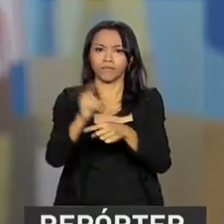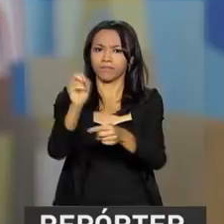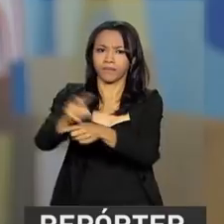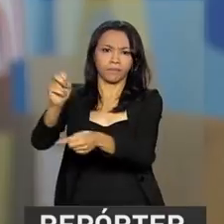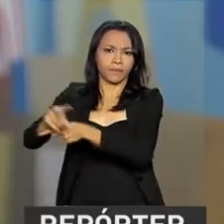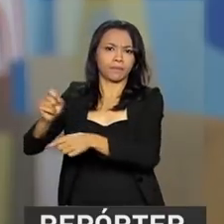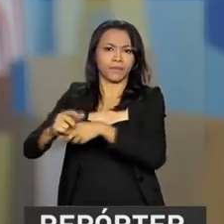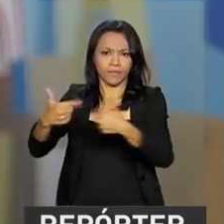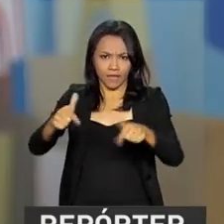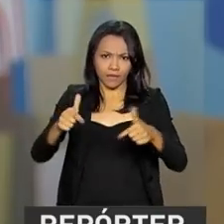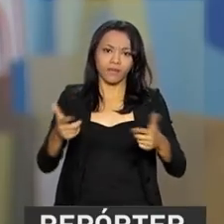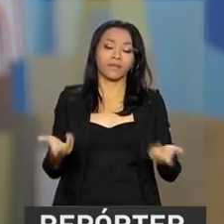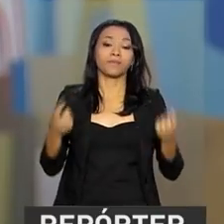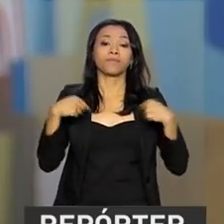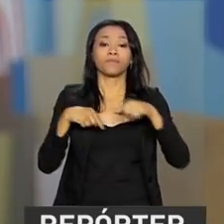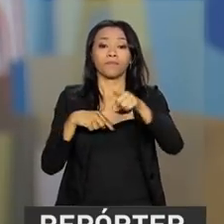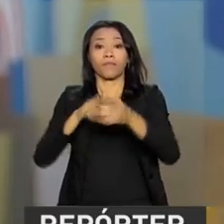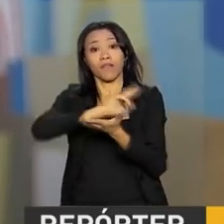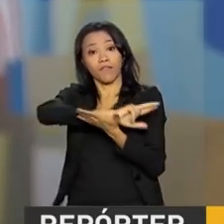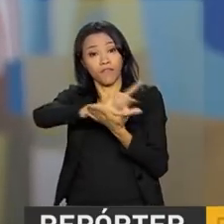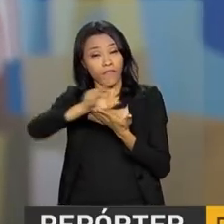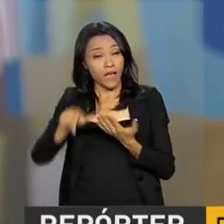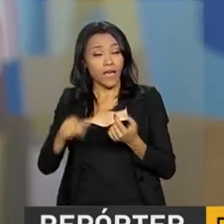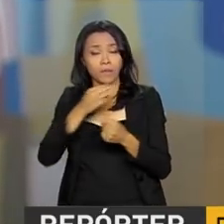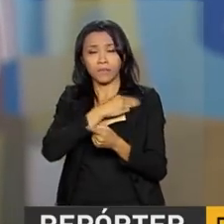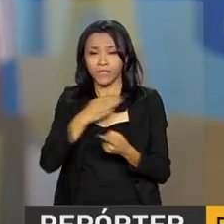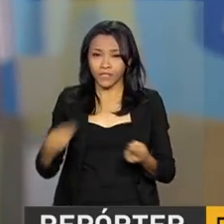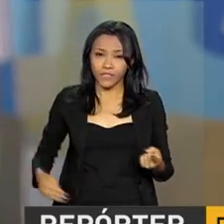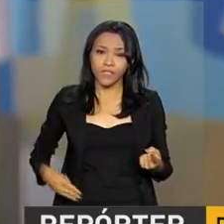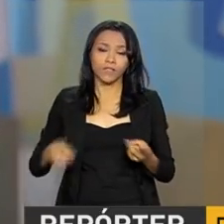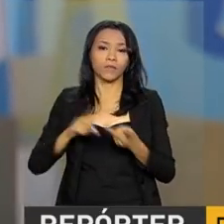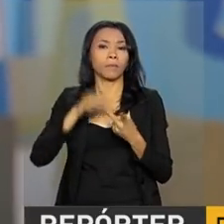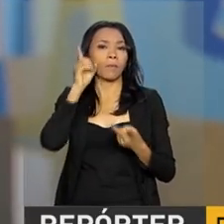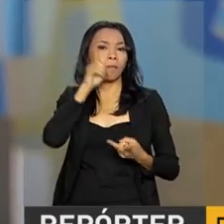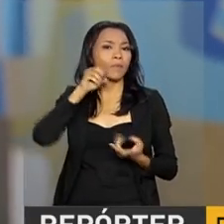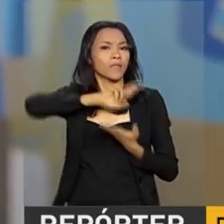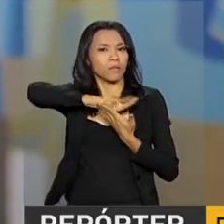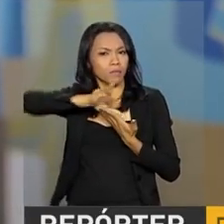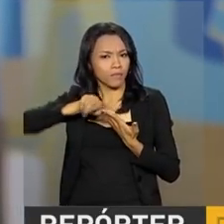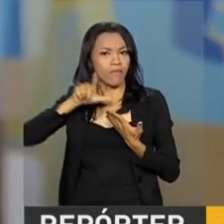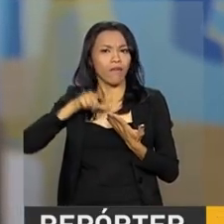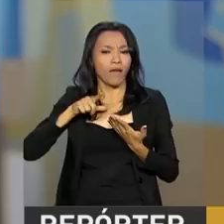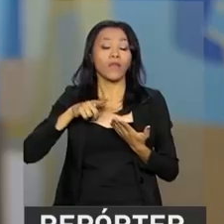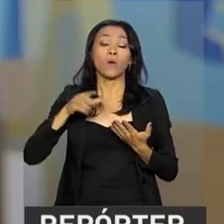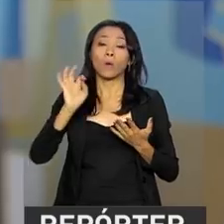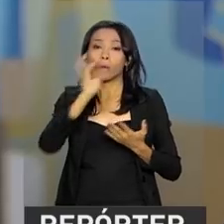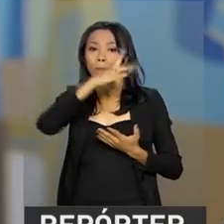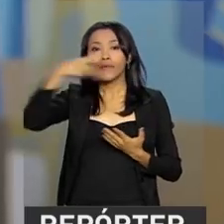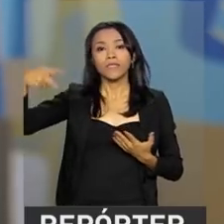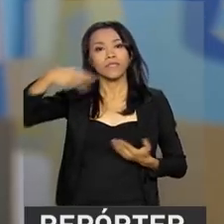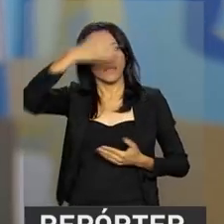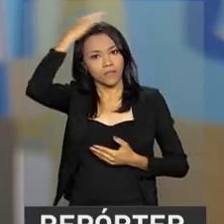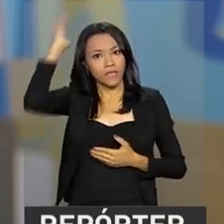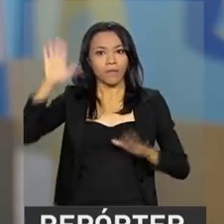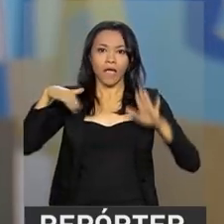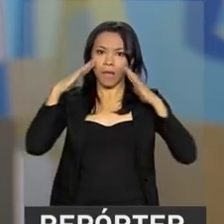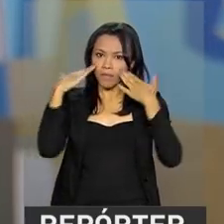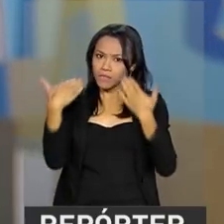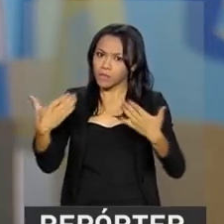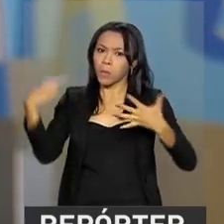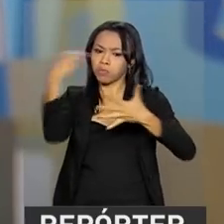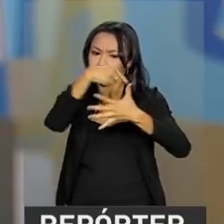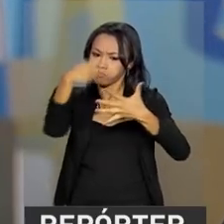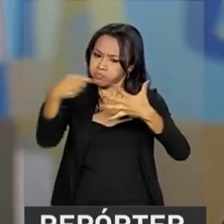de ministros parlamentares e da classe empresarial o presidente temer apontou índices positivos da economia